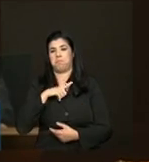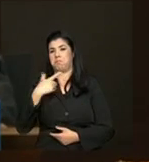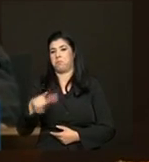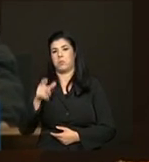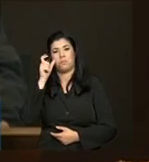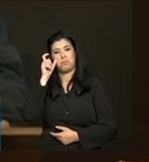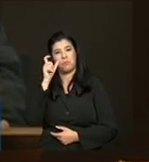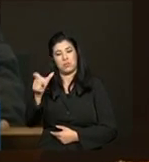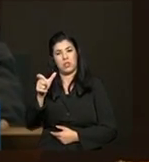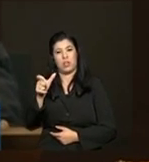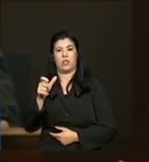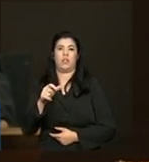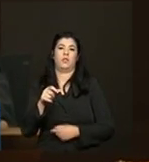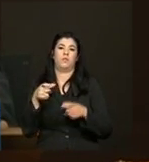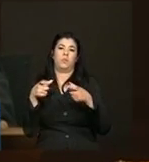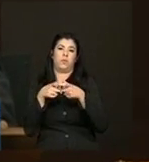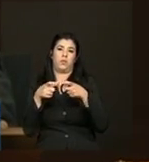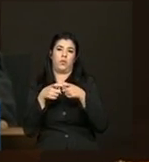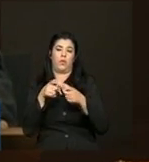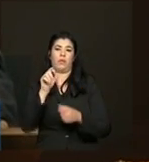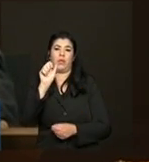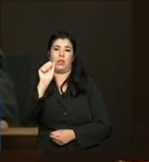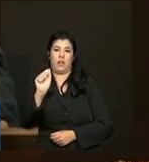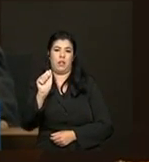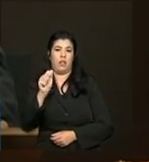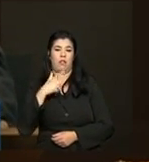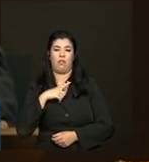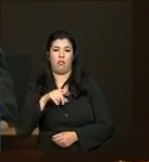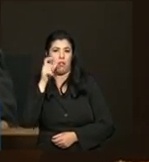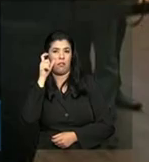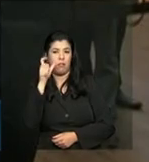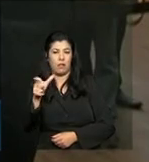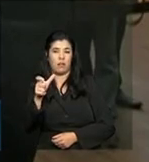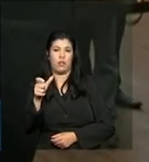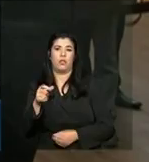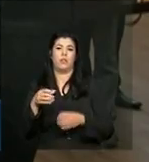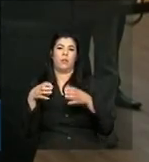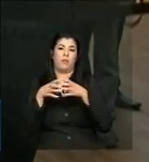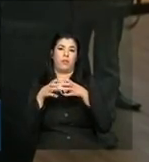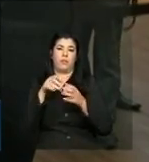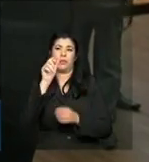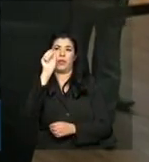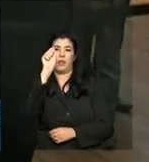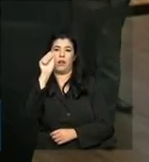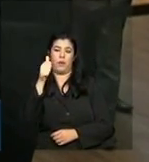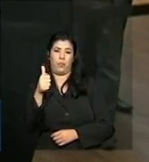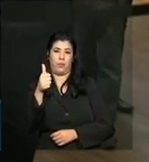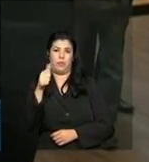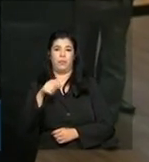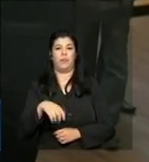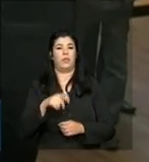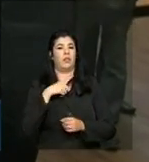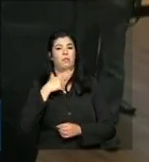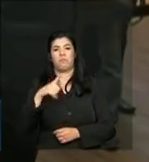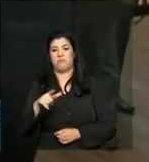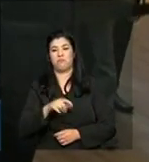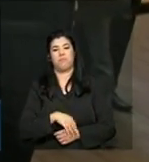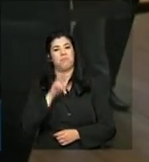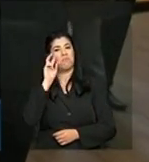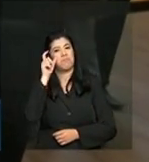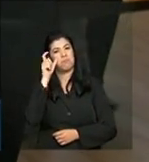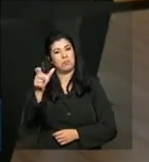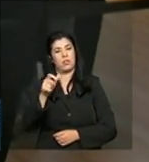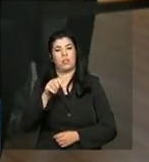proposta para o leilão do lote A, não possui interesse em apresentar a proposta para o sublote A1, não possui interesse em